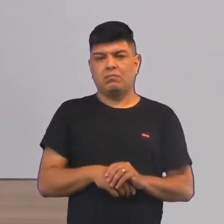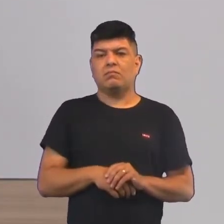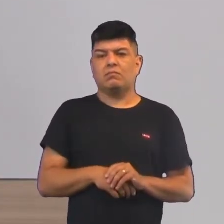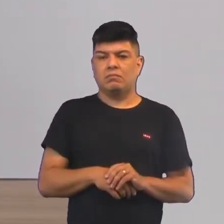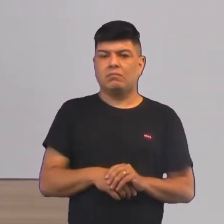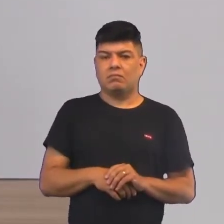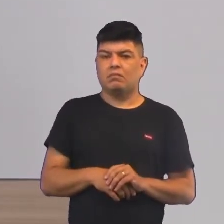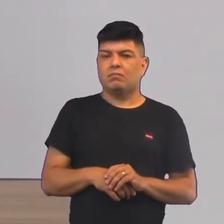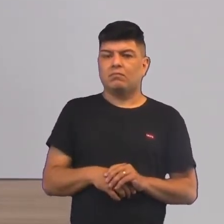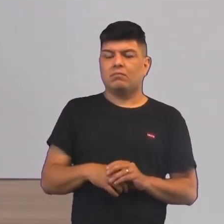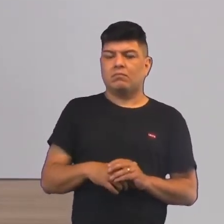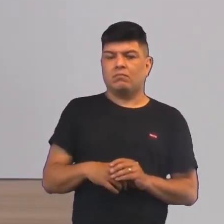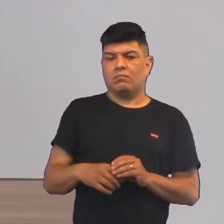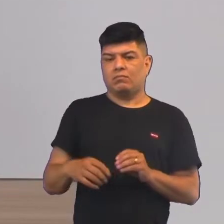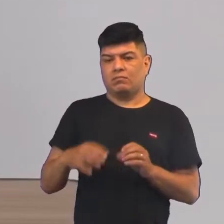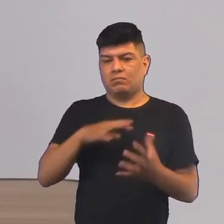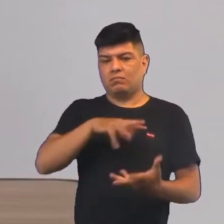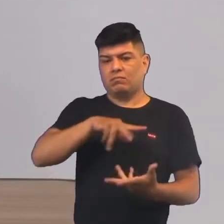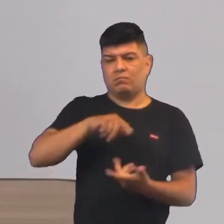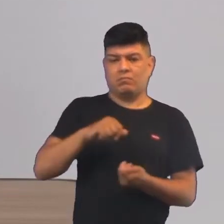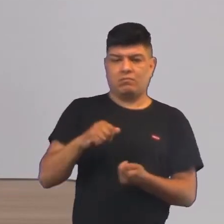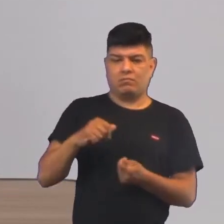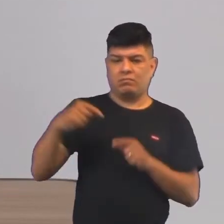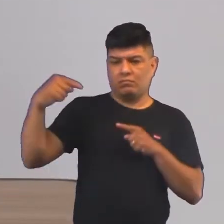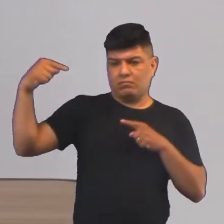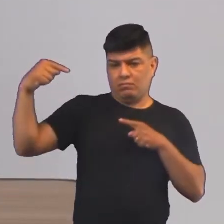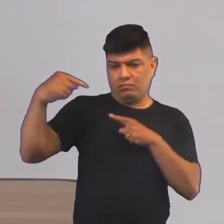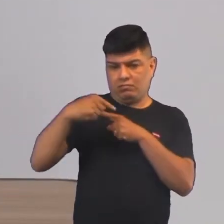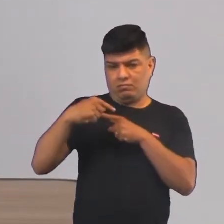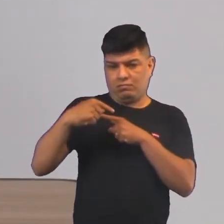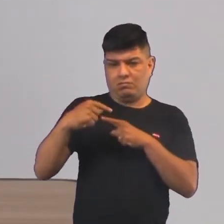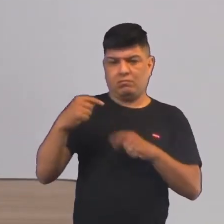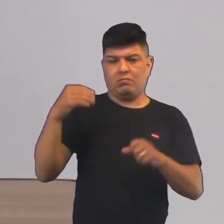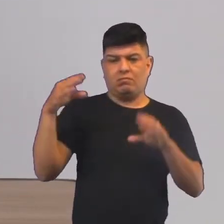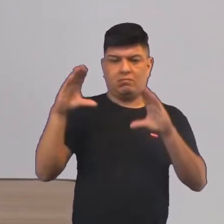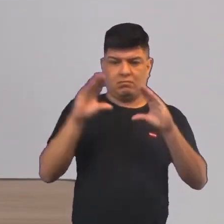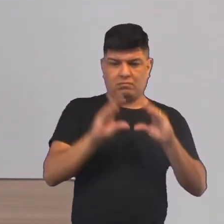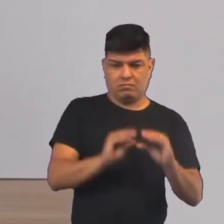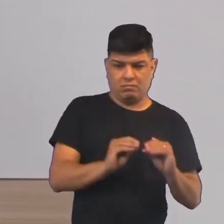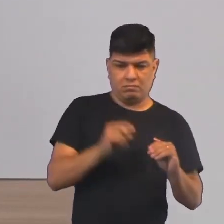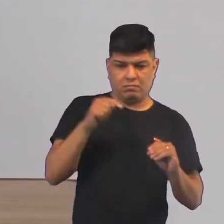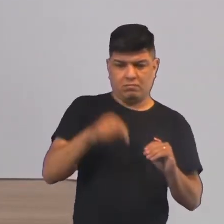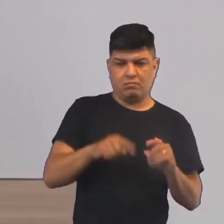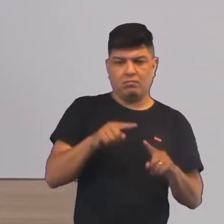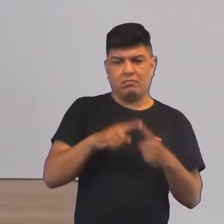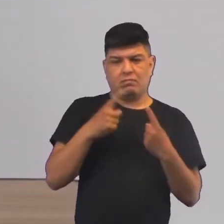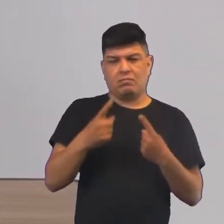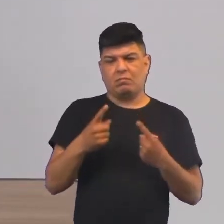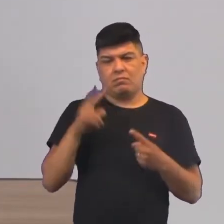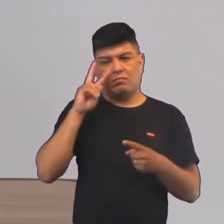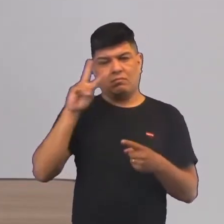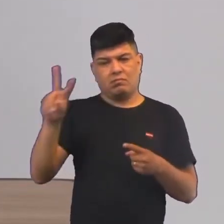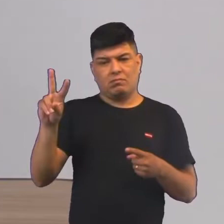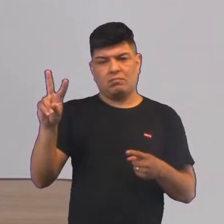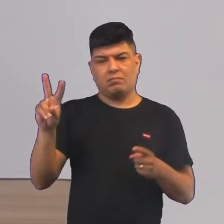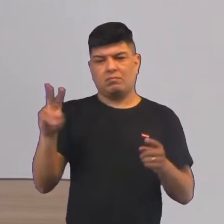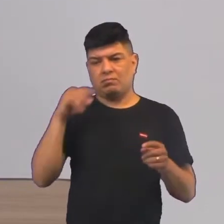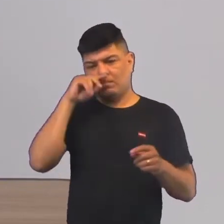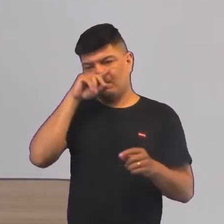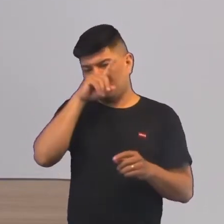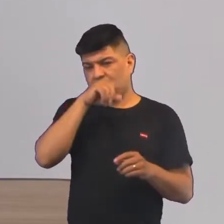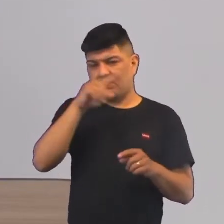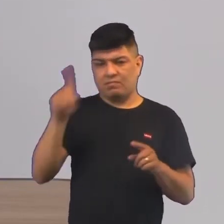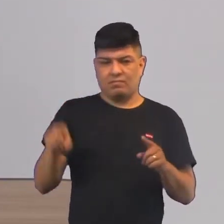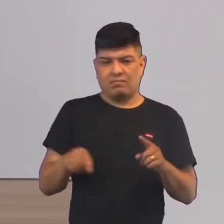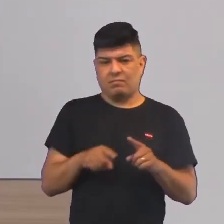iluminada da Terra, ela não está diretamente para o sol, então está à noite aqui. Mas mesmo assim, a gente vê a porção iluminada quando está nessas